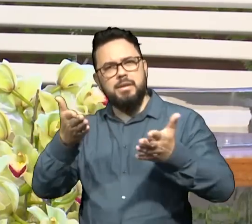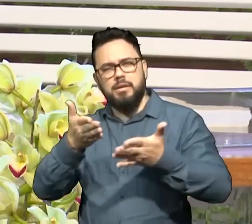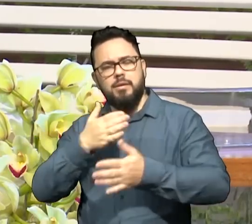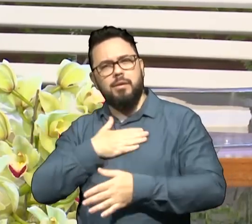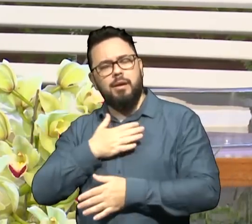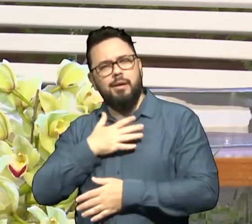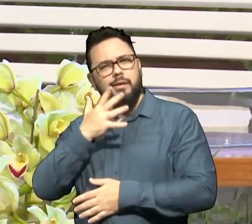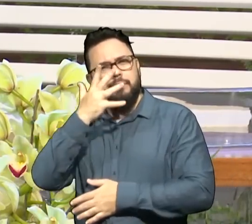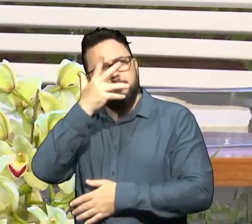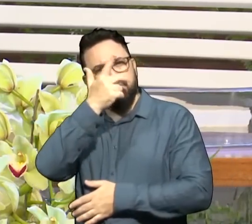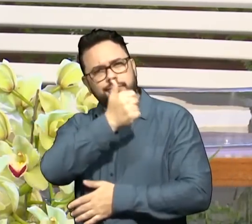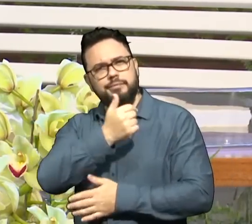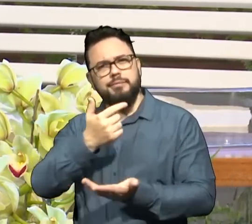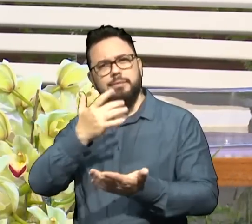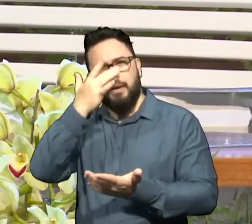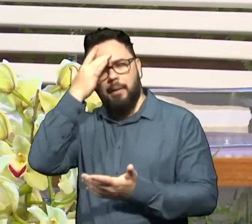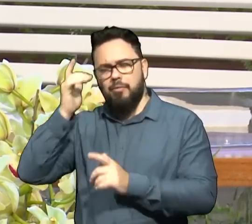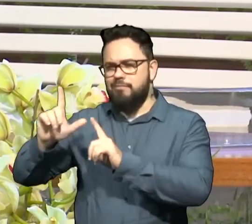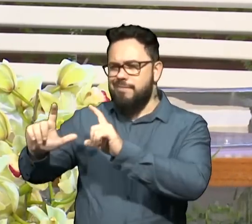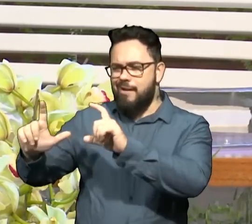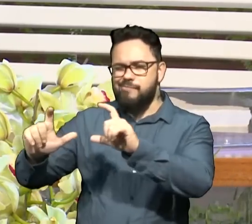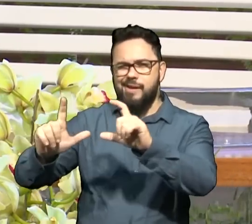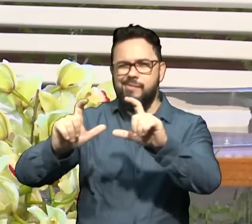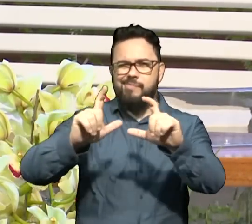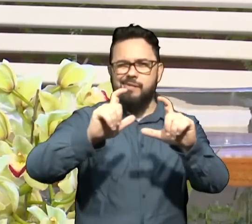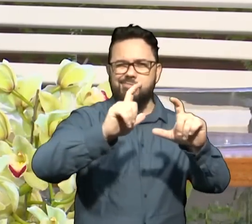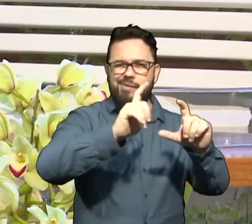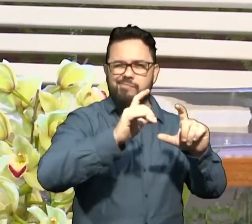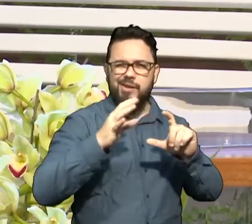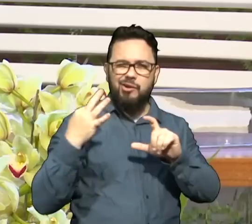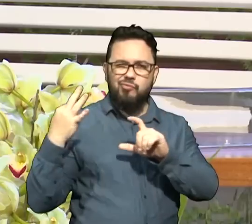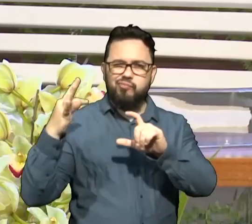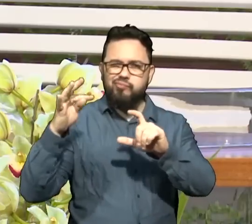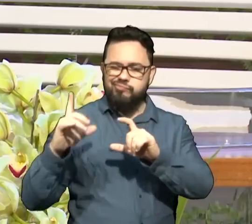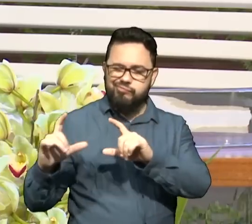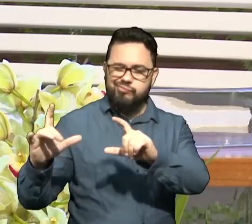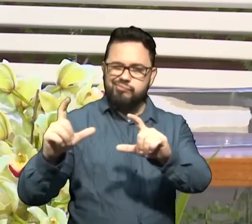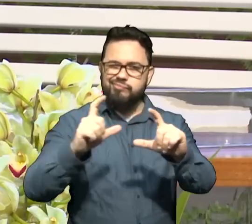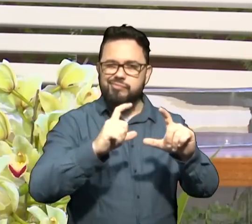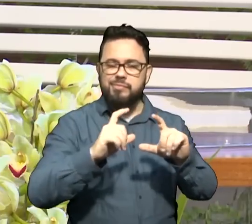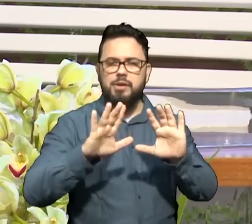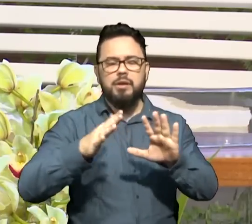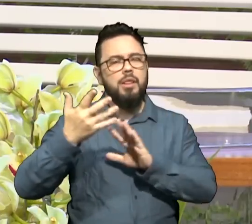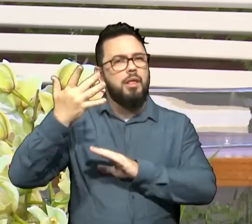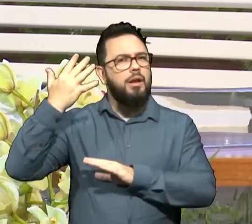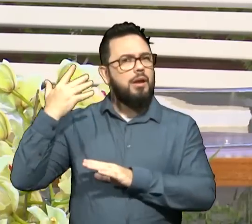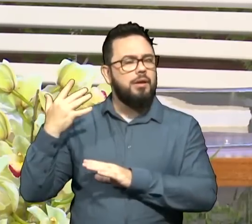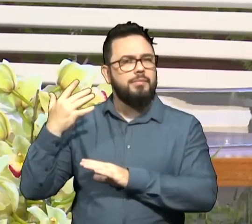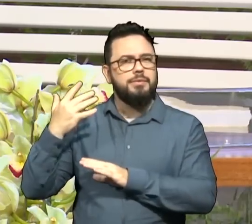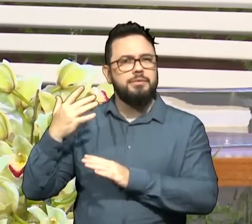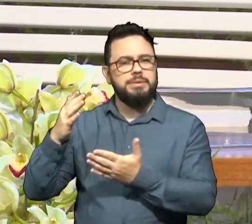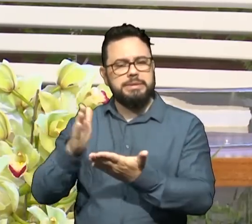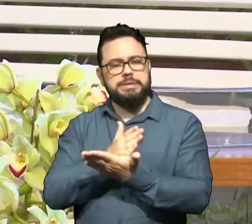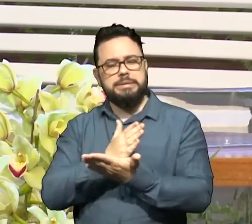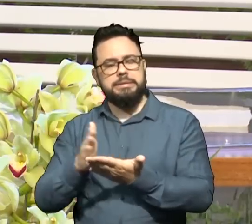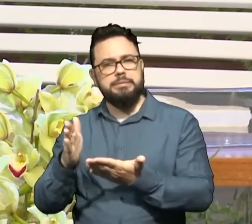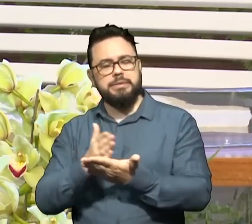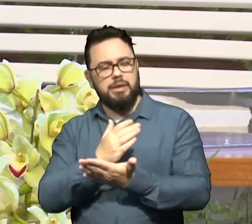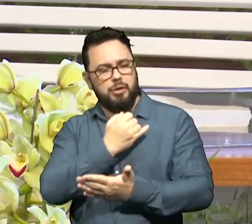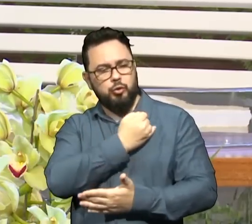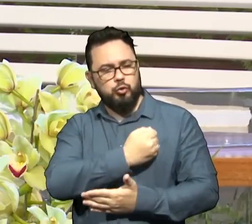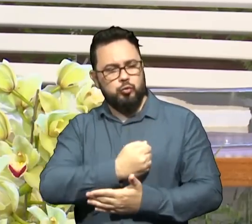bonito e que eu vejo tanta gente tirando foto ali turistas do mundo inteiro naquela época era o que separava João dos seus